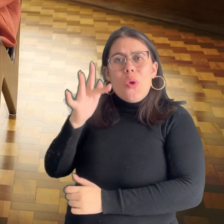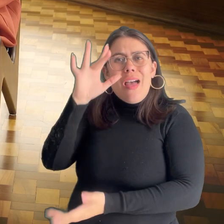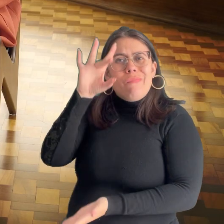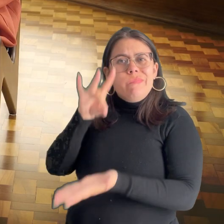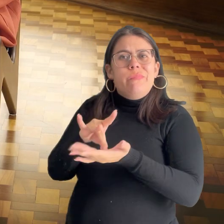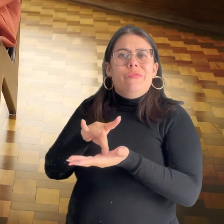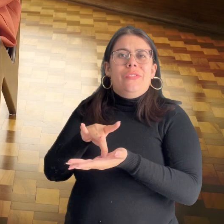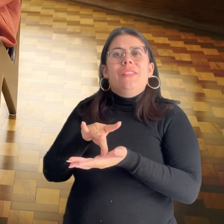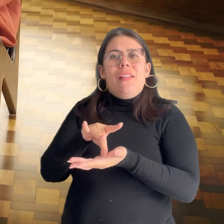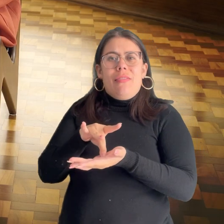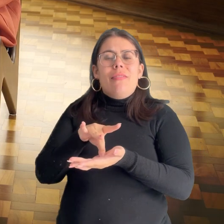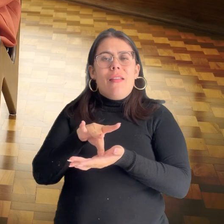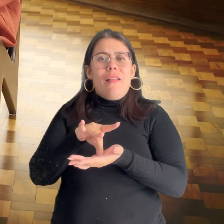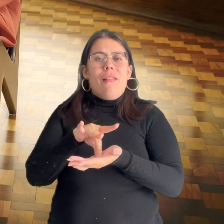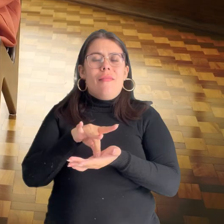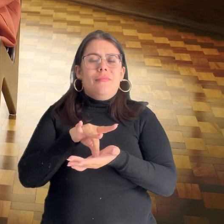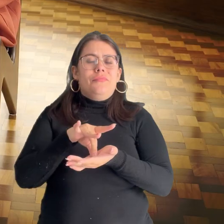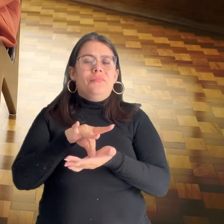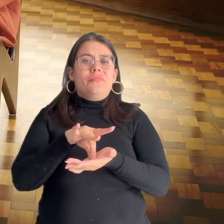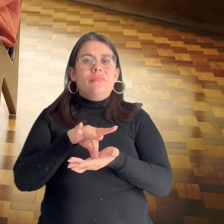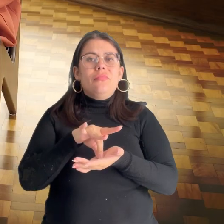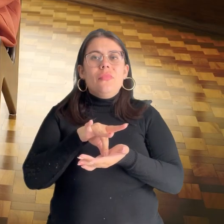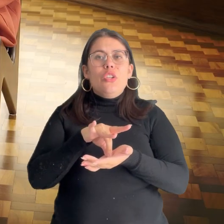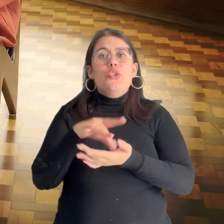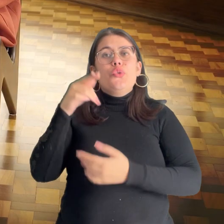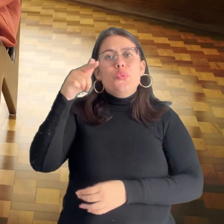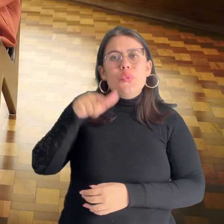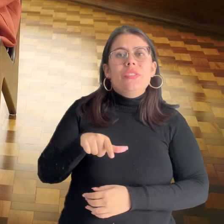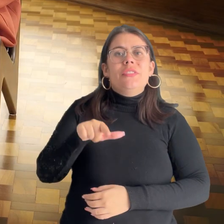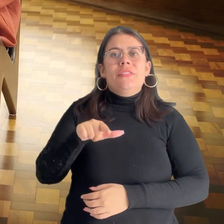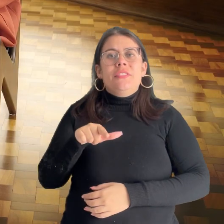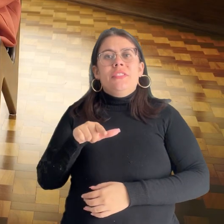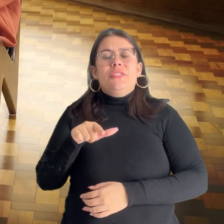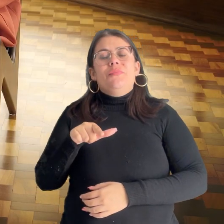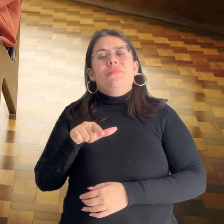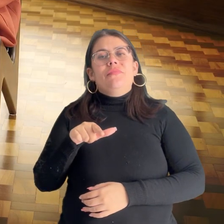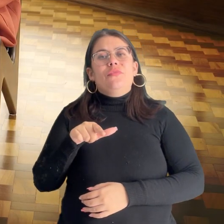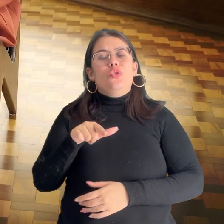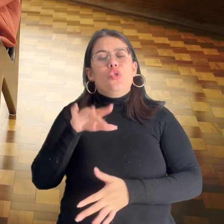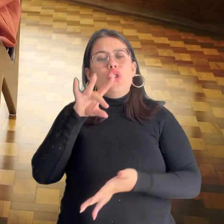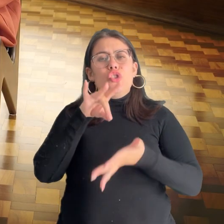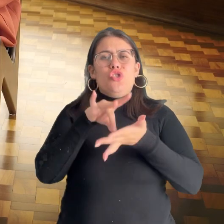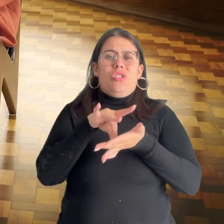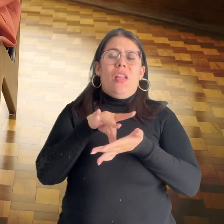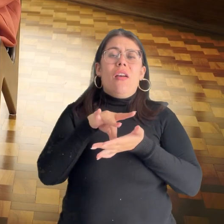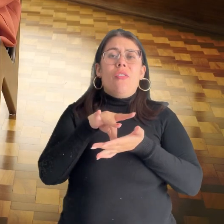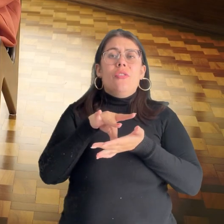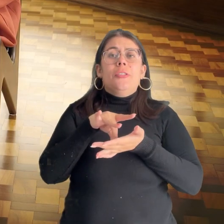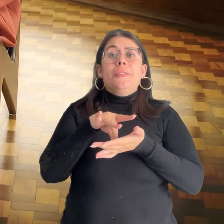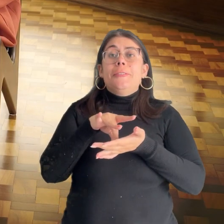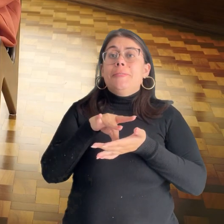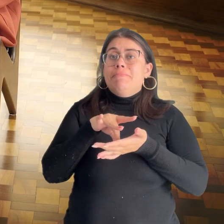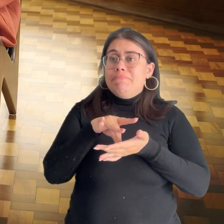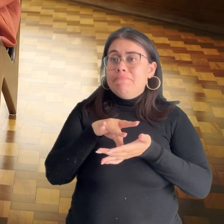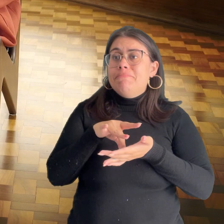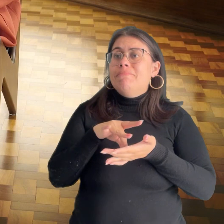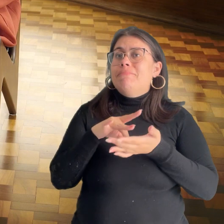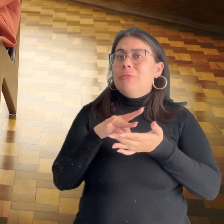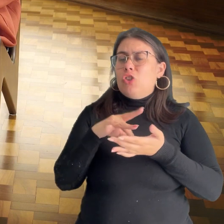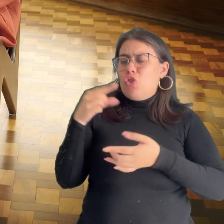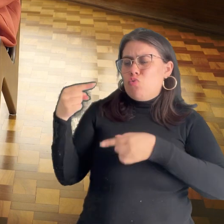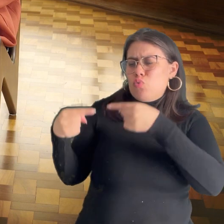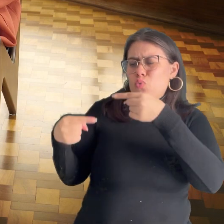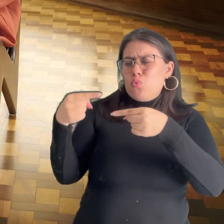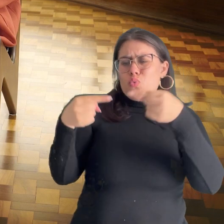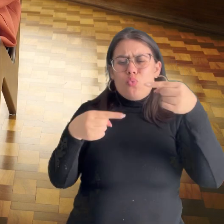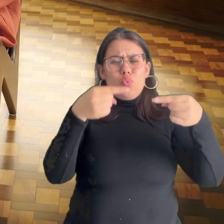Vidrotil e colocá-lo de volta segundo o andamento original foi uma coisa que foi muito discutida com todos